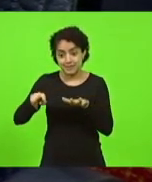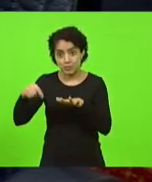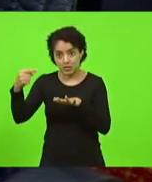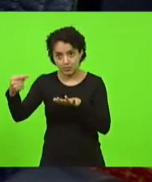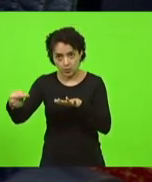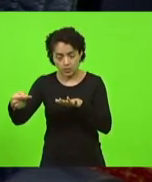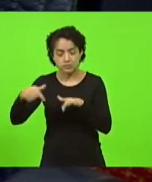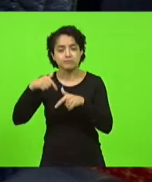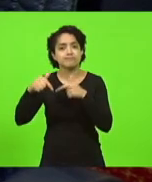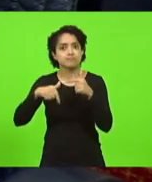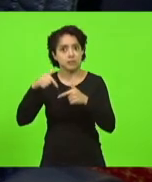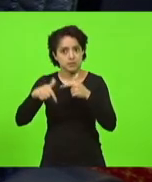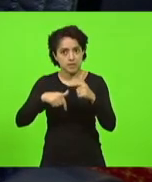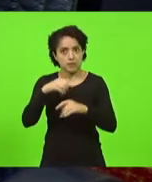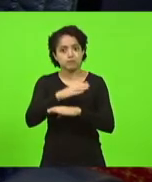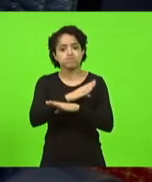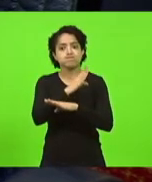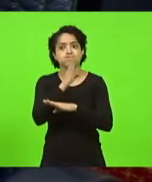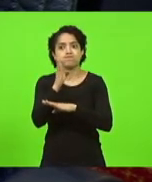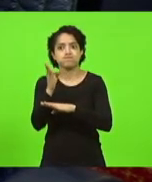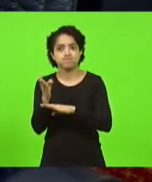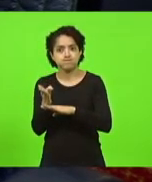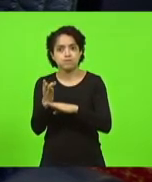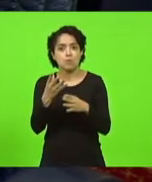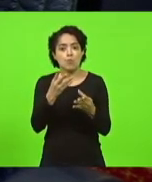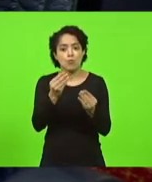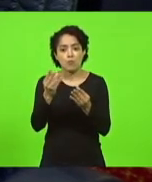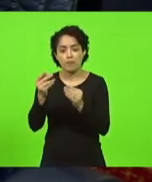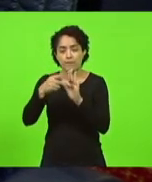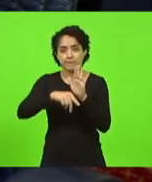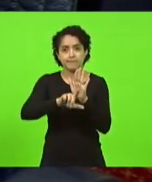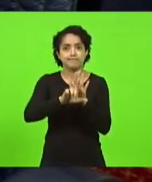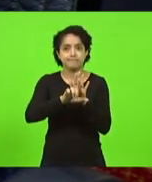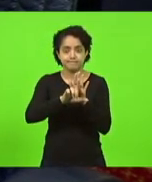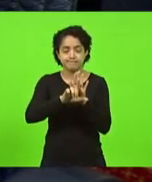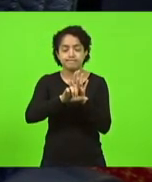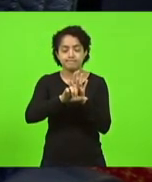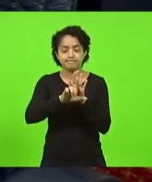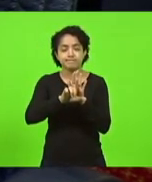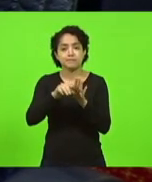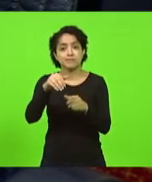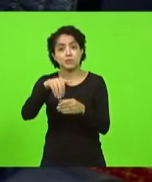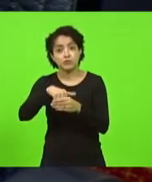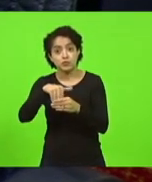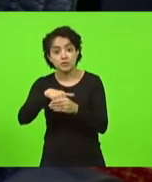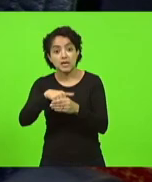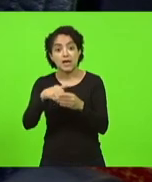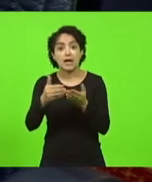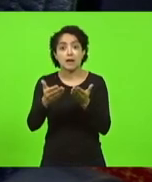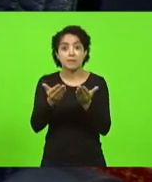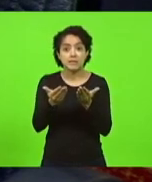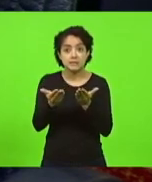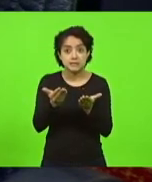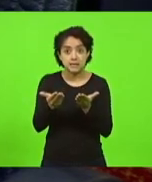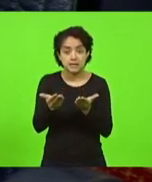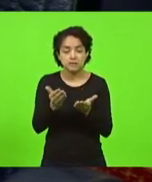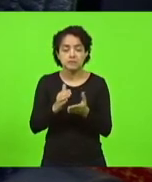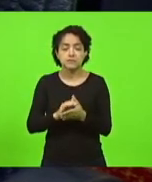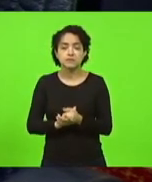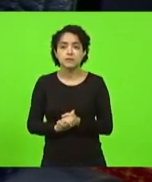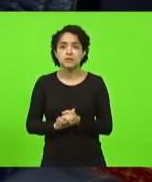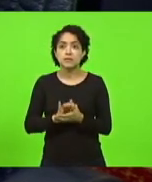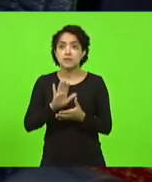trabalho para a gente, teremos muitos projetos de lei aí a votar, a apreciar. Mas a